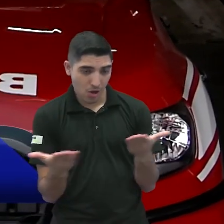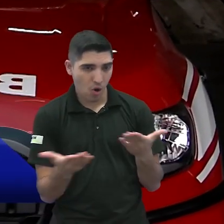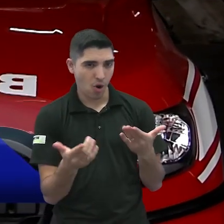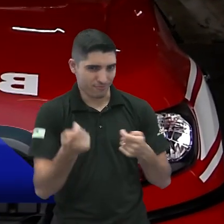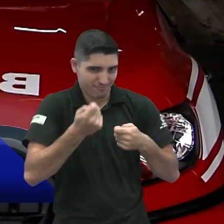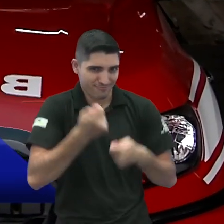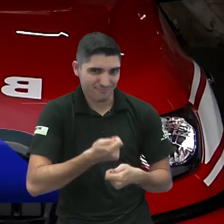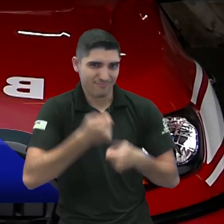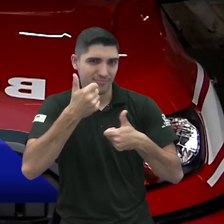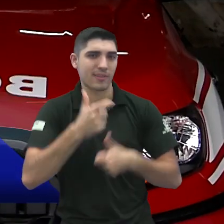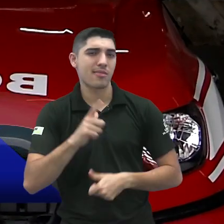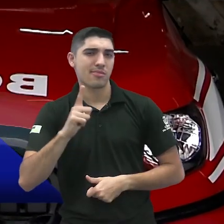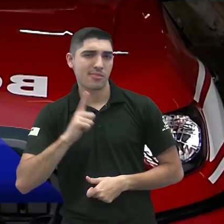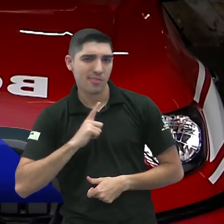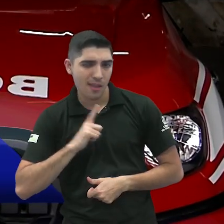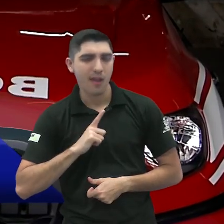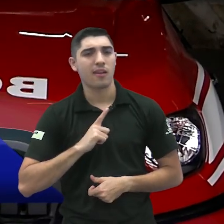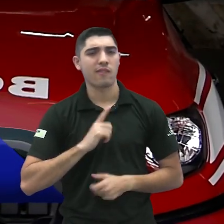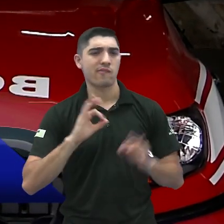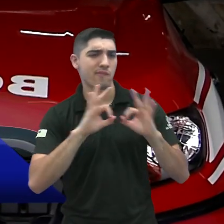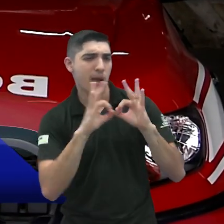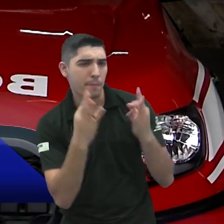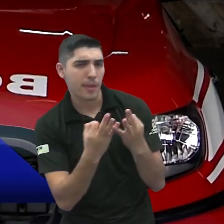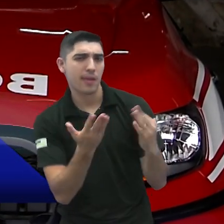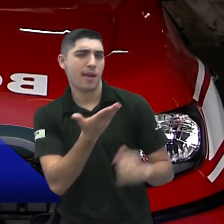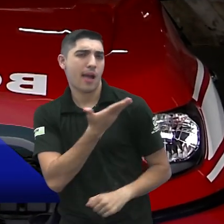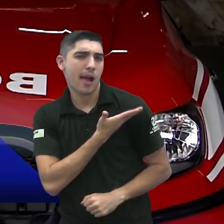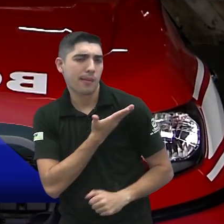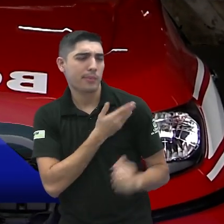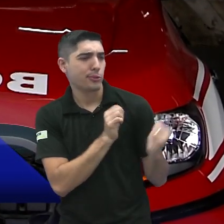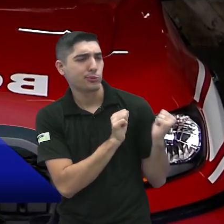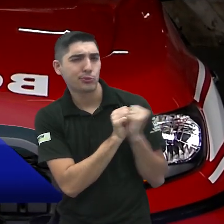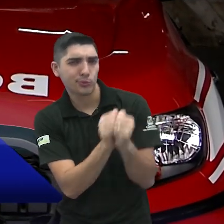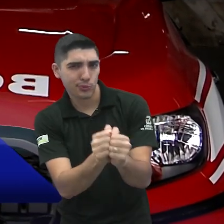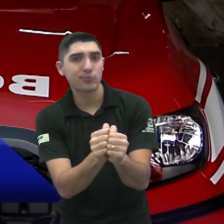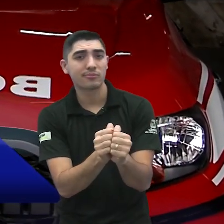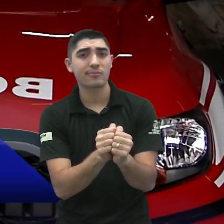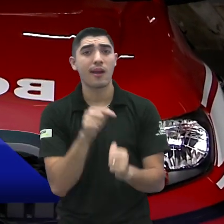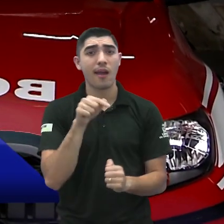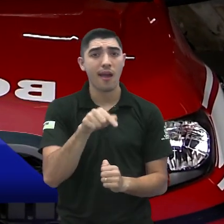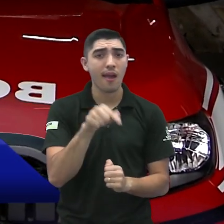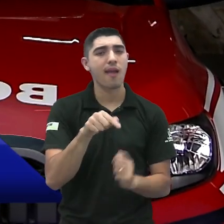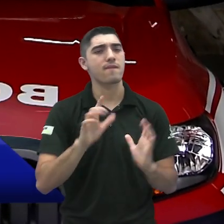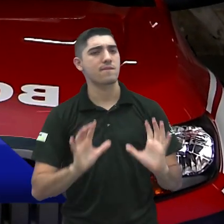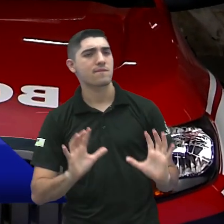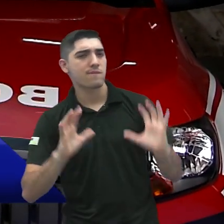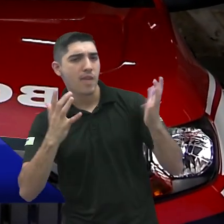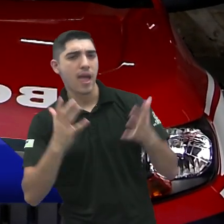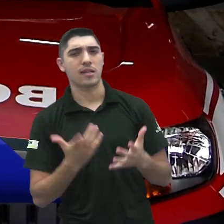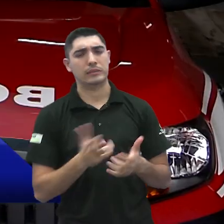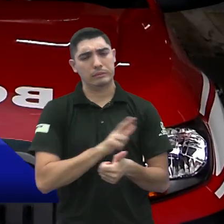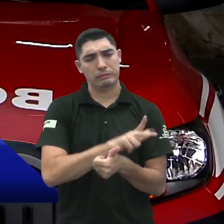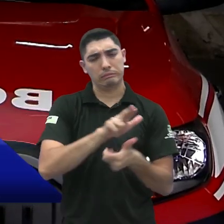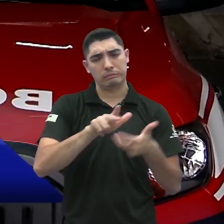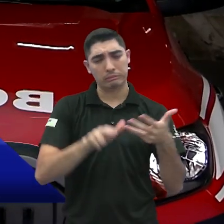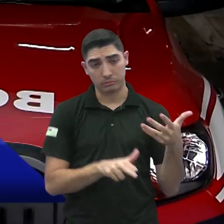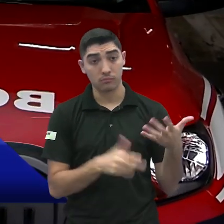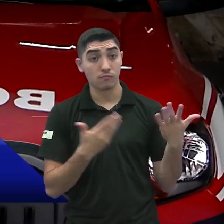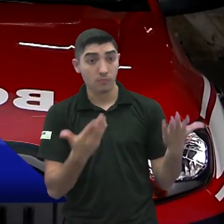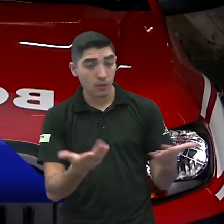nós teremos, né, uma quantidade de reuniões familiares, de amigos, são muitas festas, então nós vamos